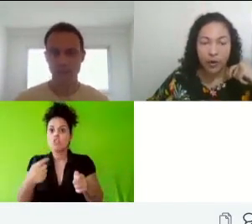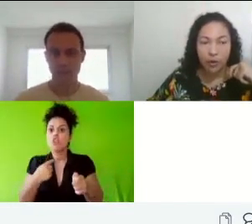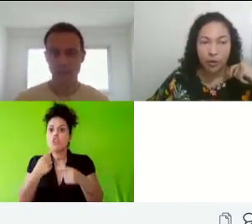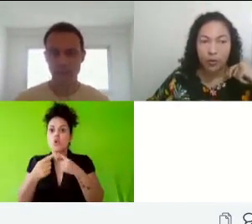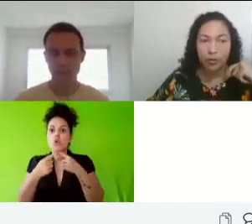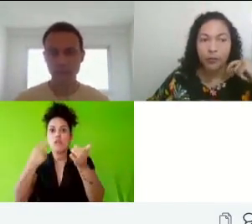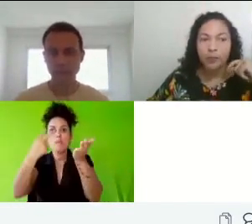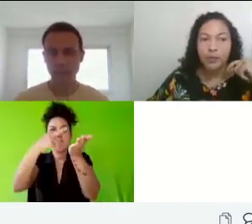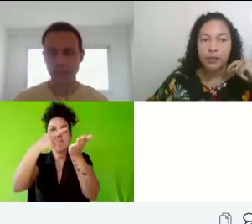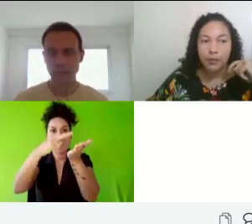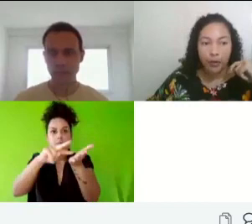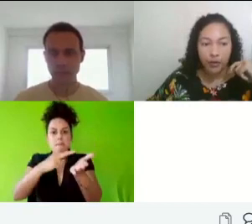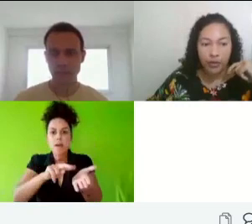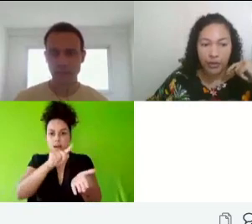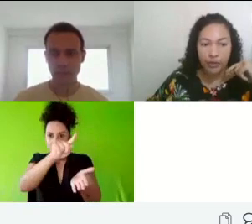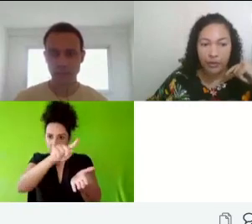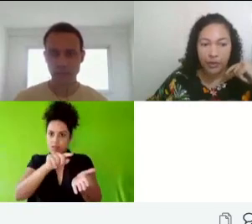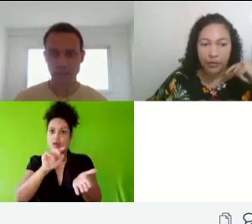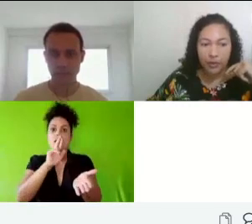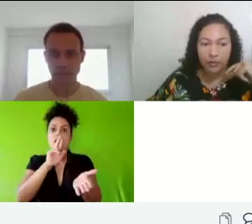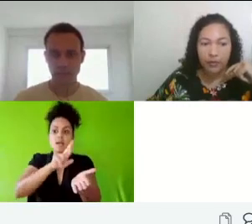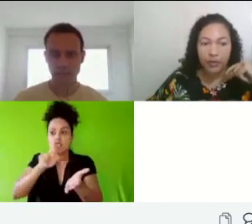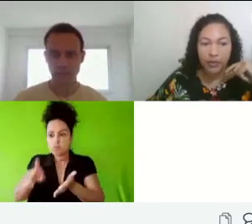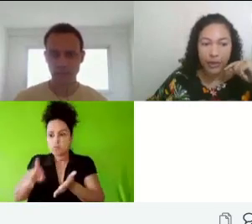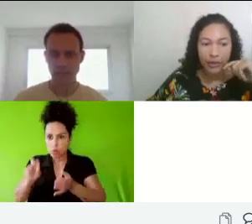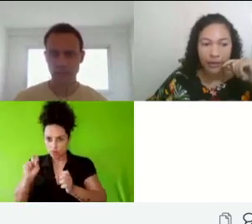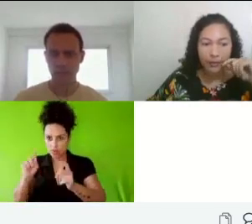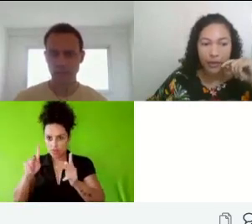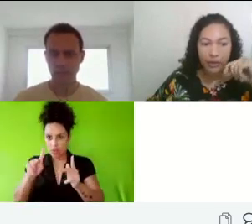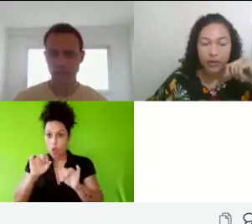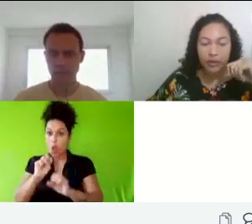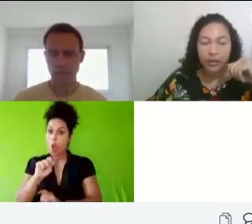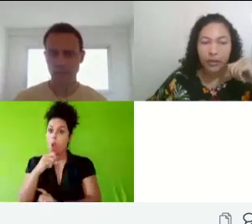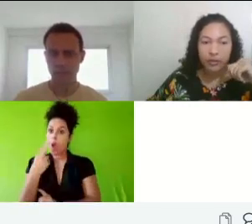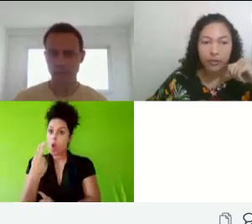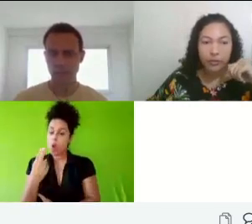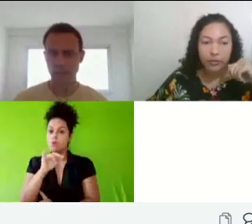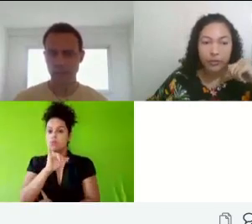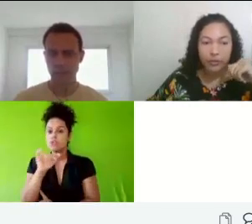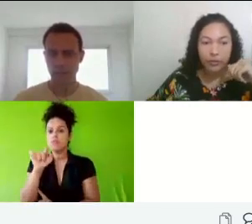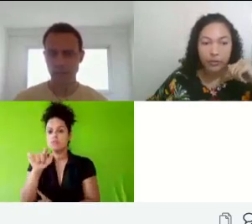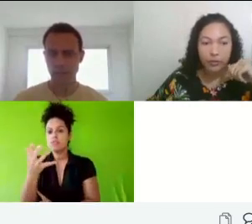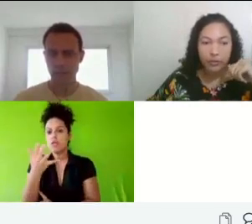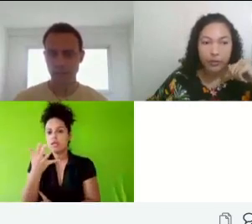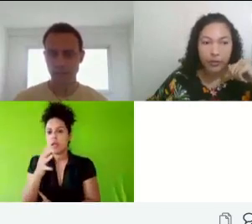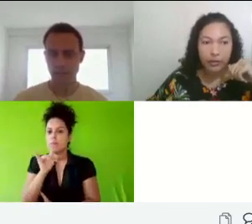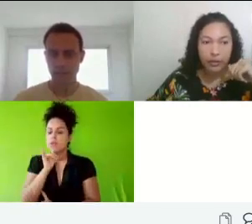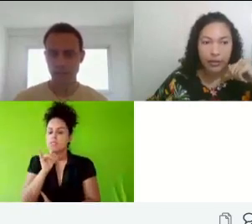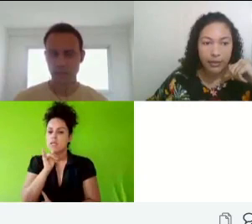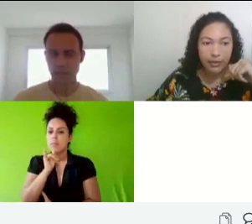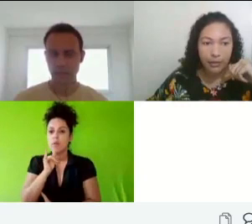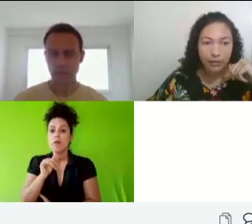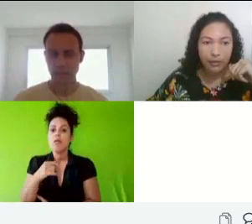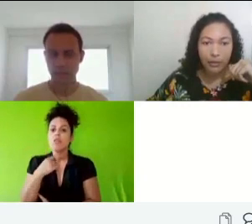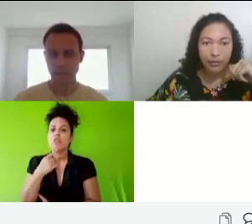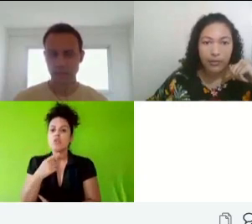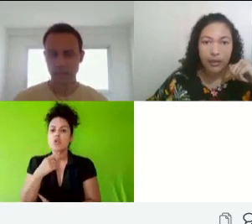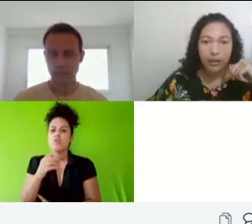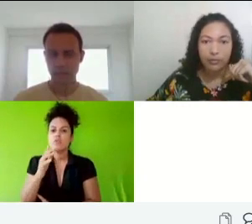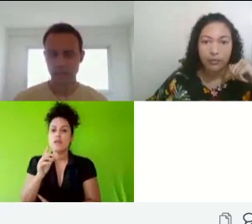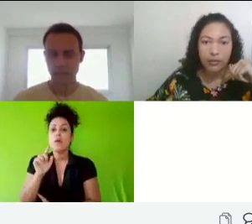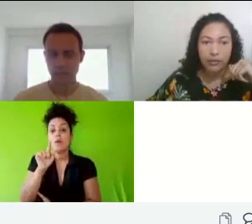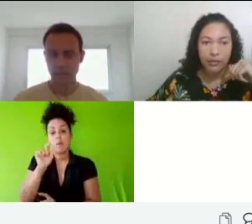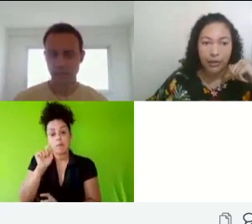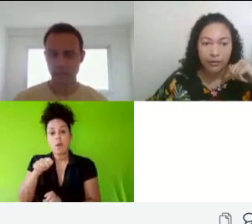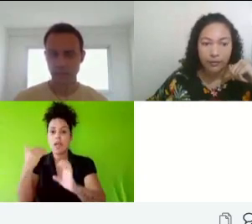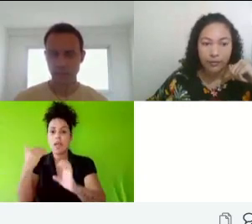vocês. Ou você pode direcionar a sua dúvida diretamente no e-mail da seleção que consta lá